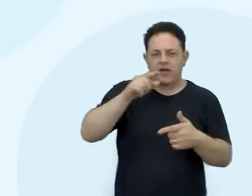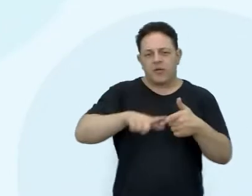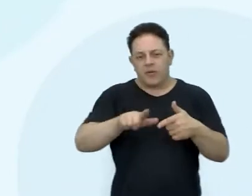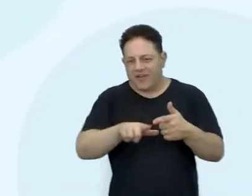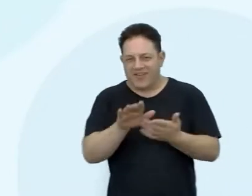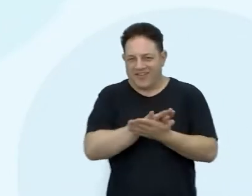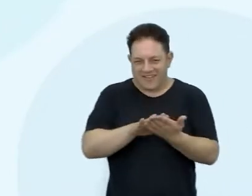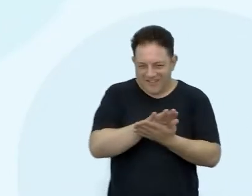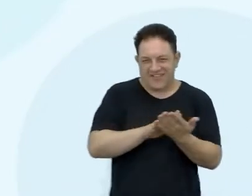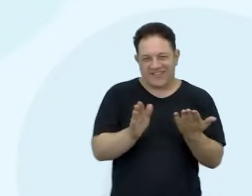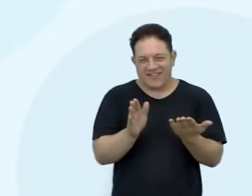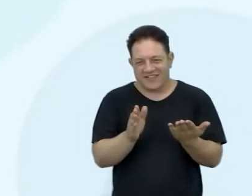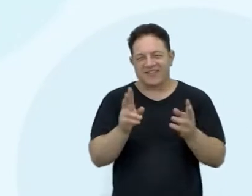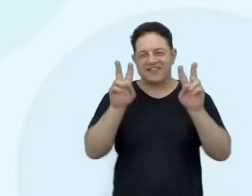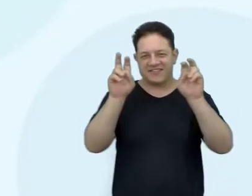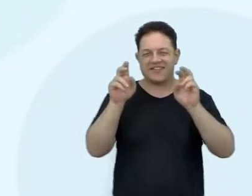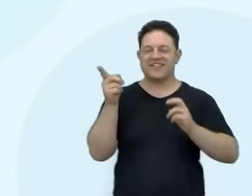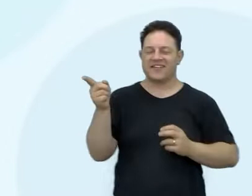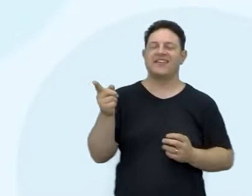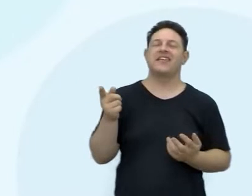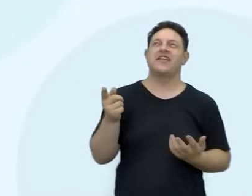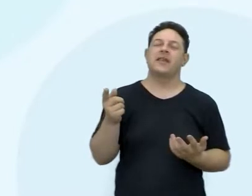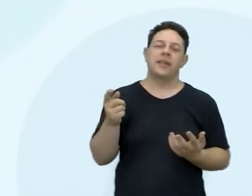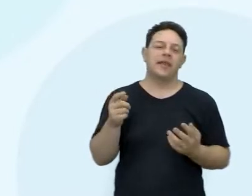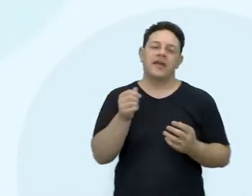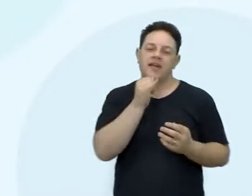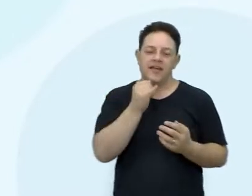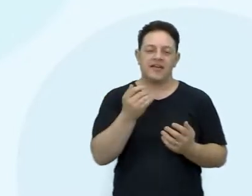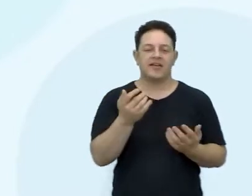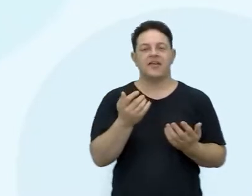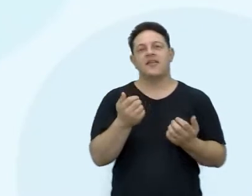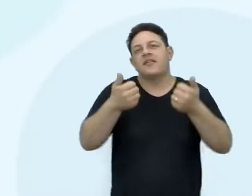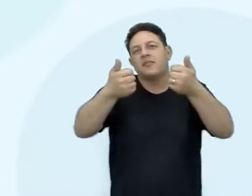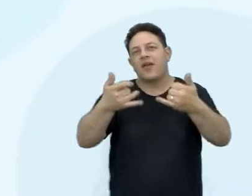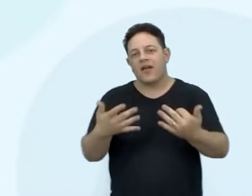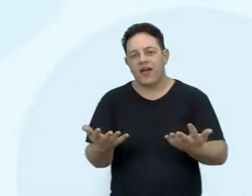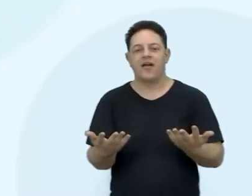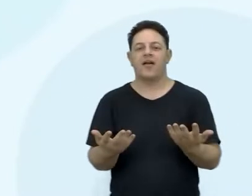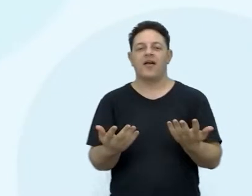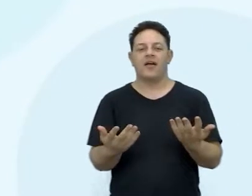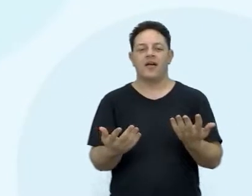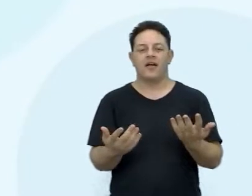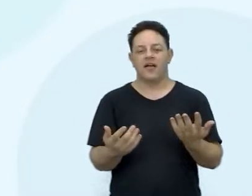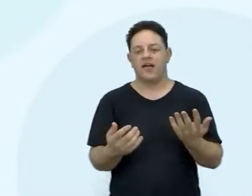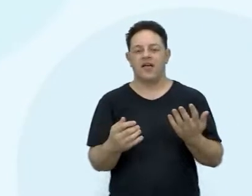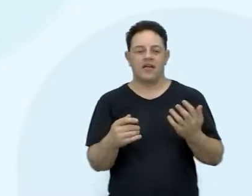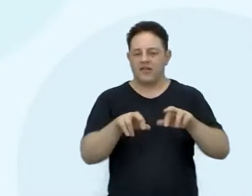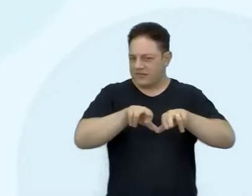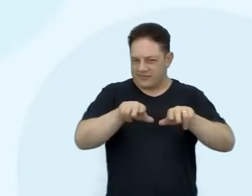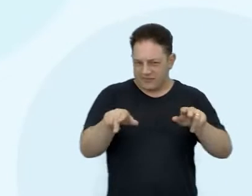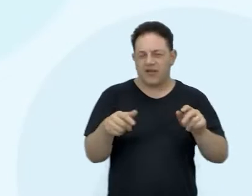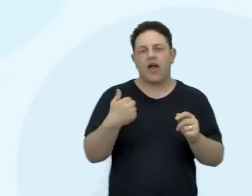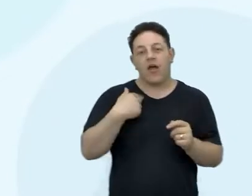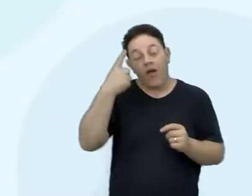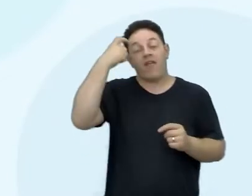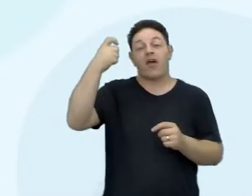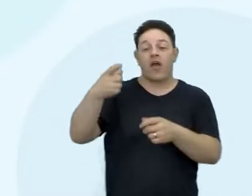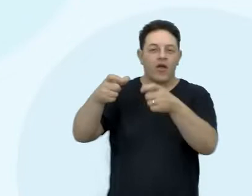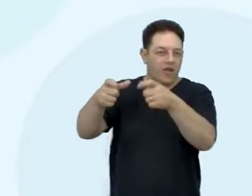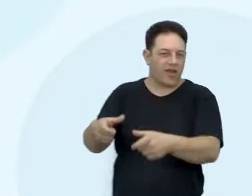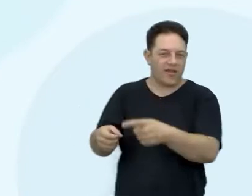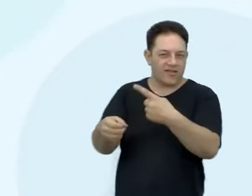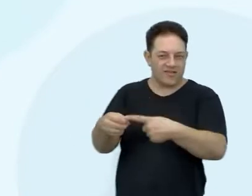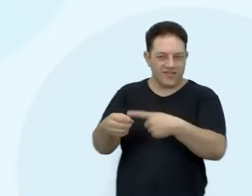muitos com essa parte aí de citar lei tal, coisa do tipo, eu inventei uma cidade que